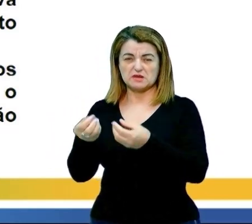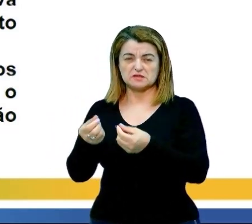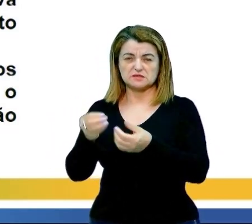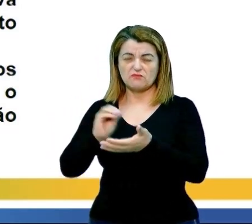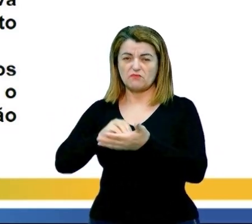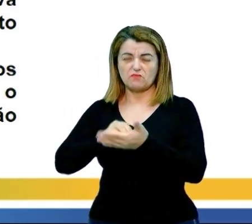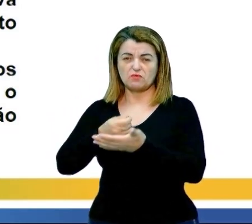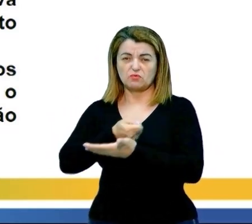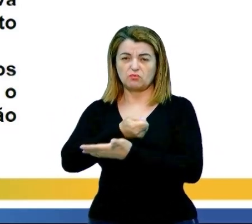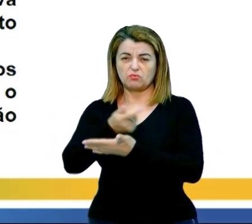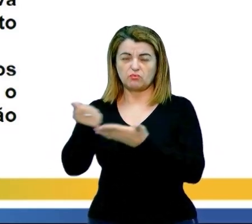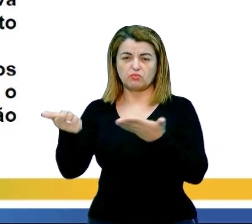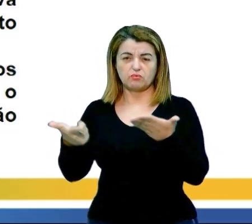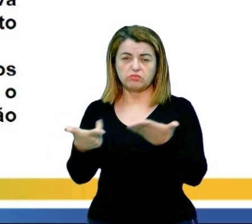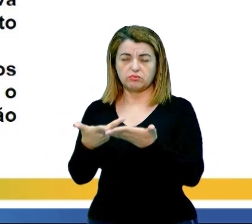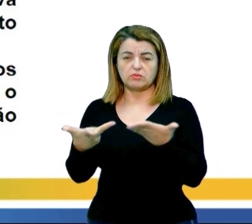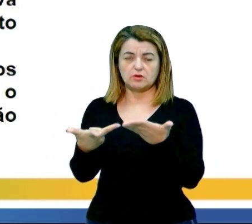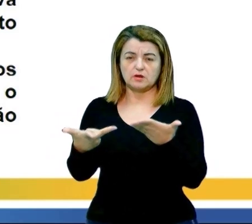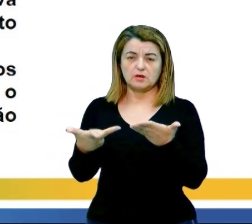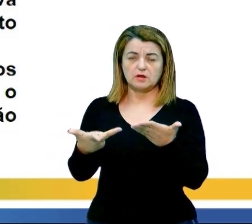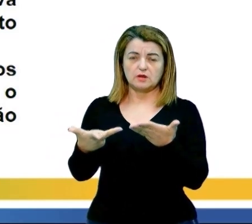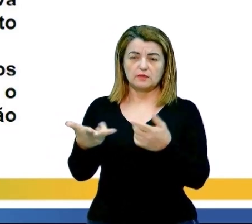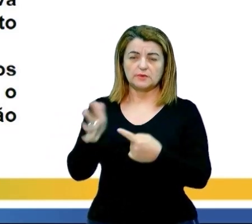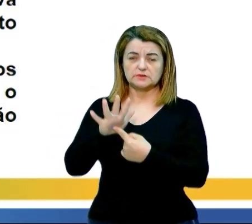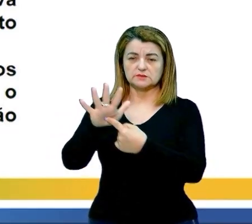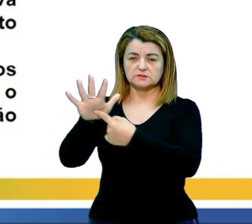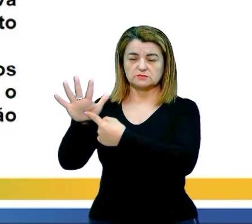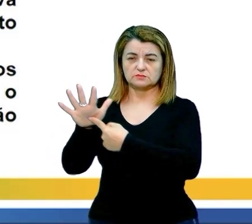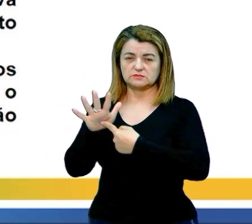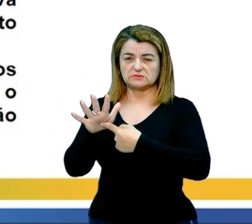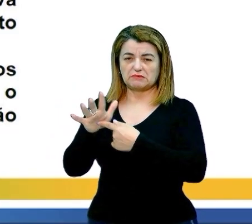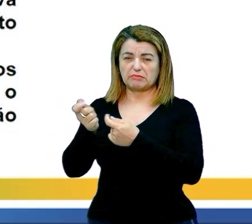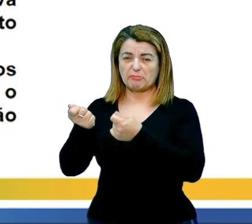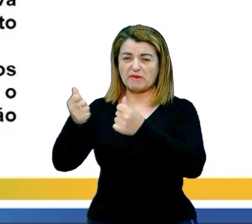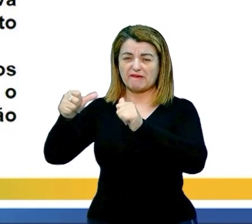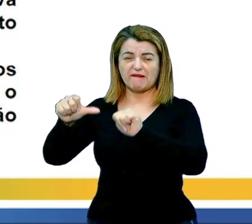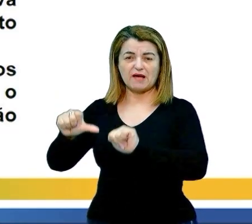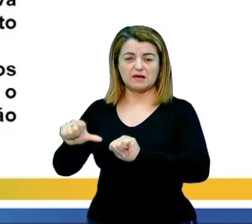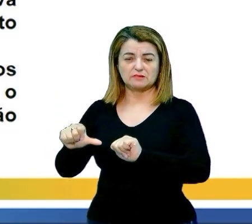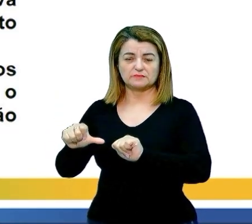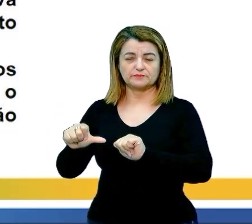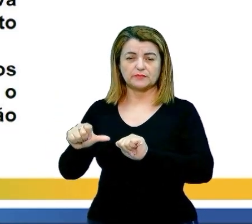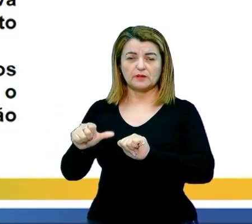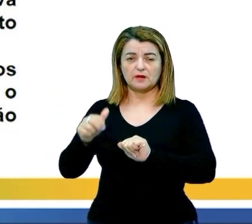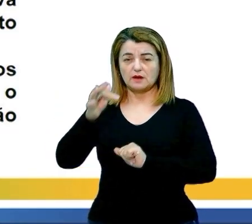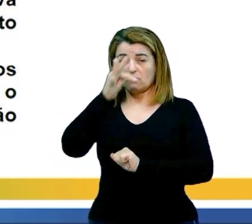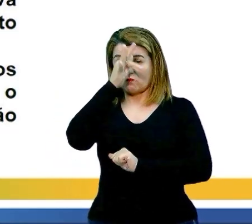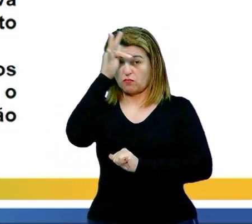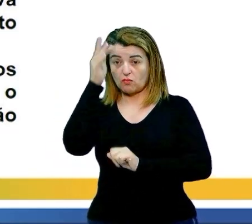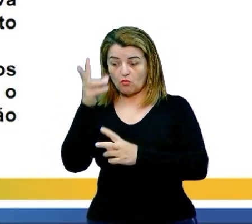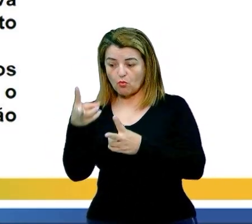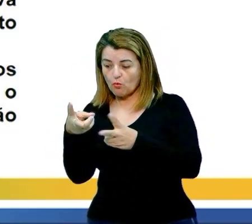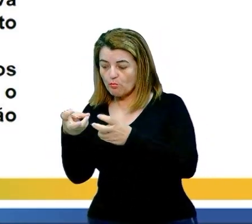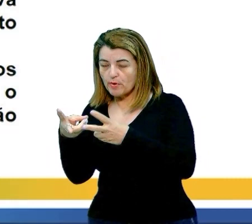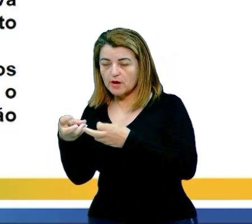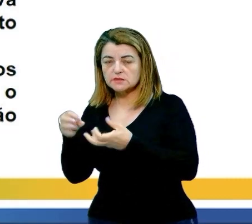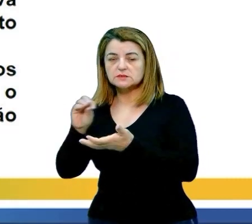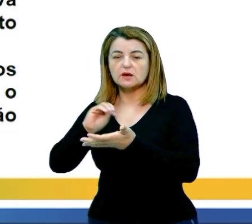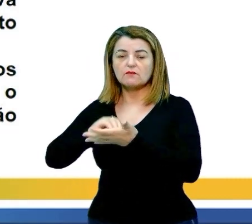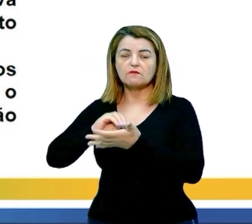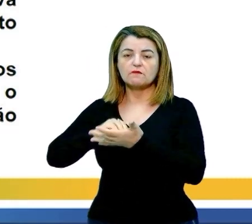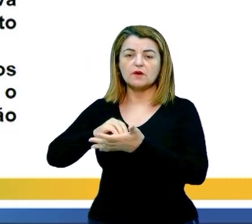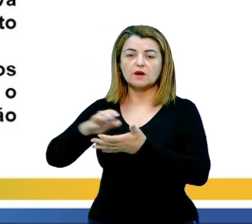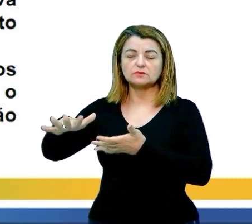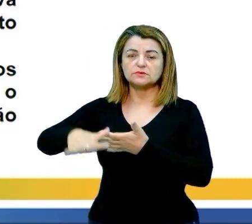ao instaurar uma estética do precário. Foucault, por sua vez, observa a ausência de